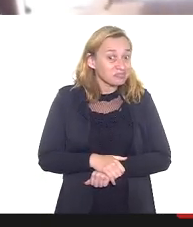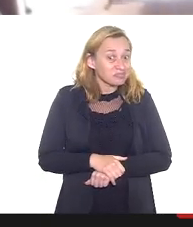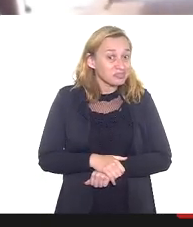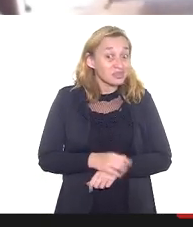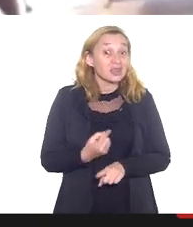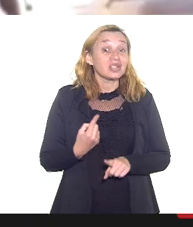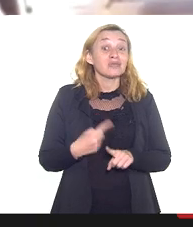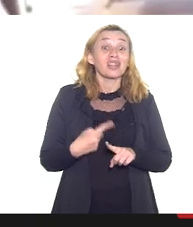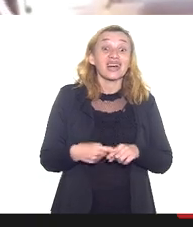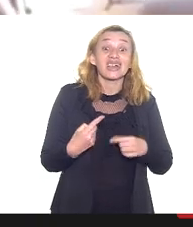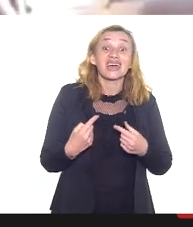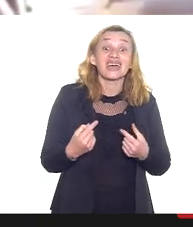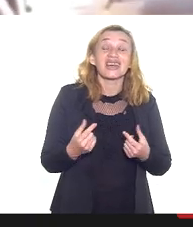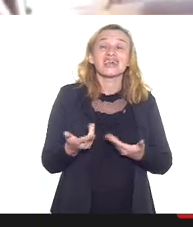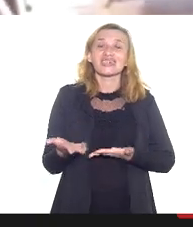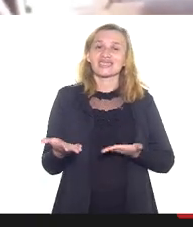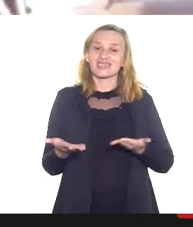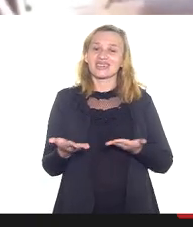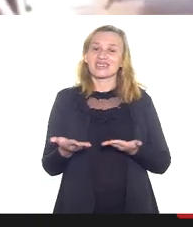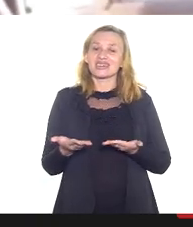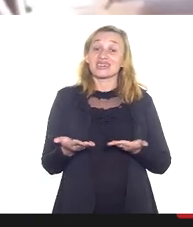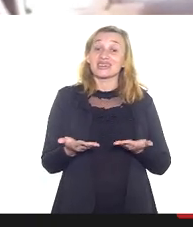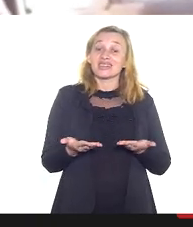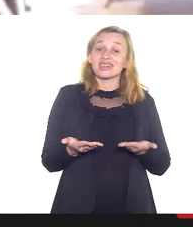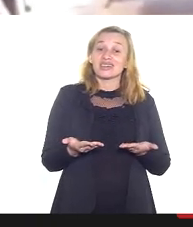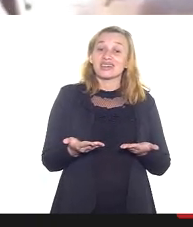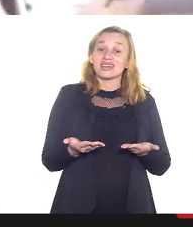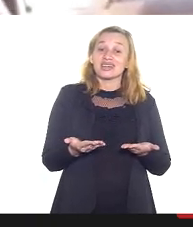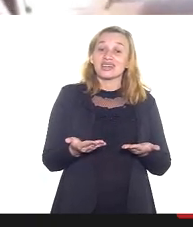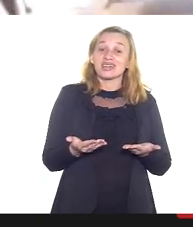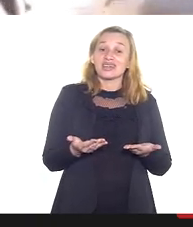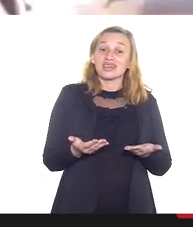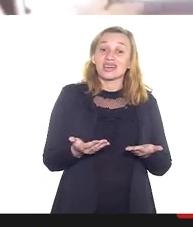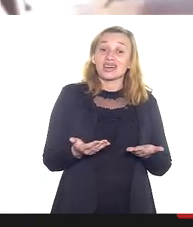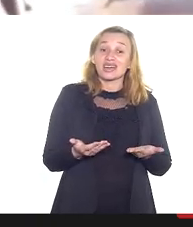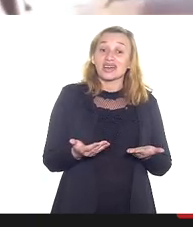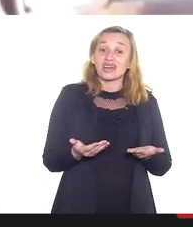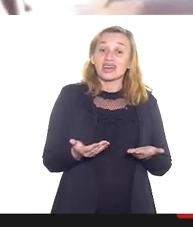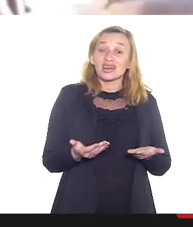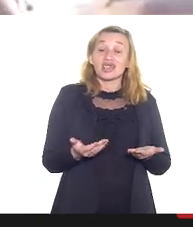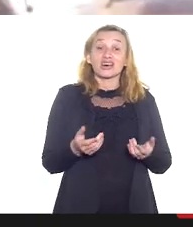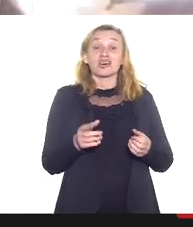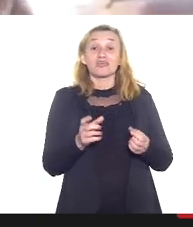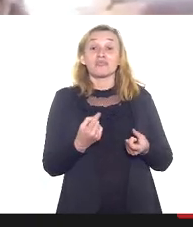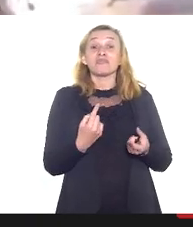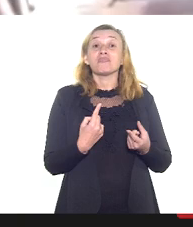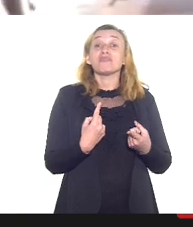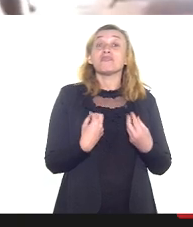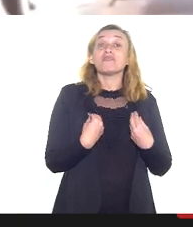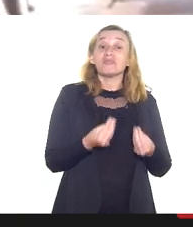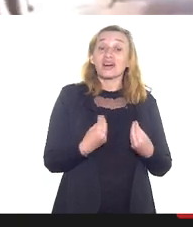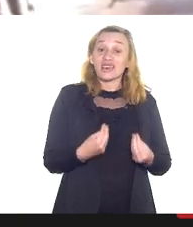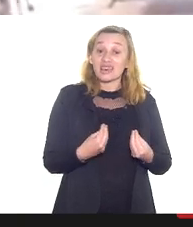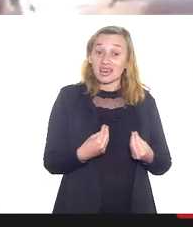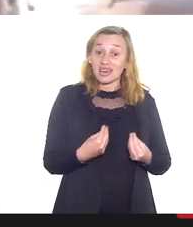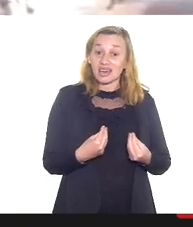que serve? Qual o objetivo do ensino médio? Né? Eu acho que a ausência dessa reflexão